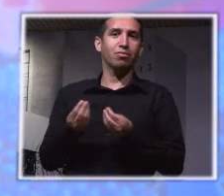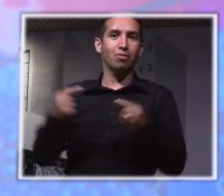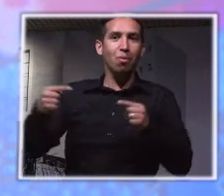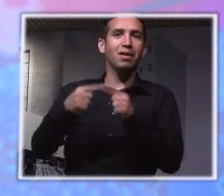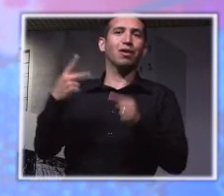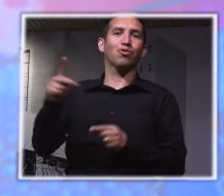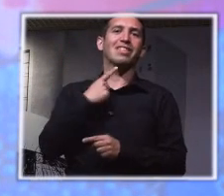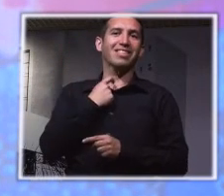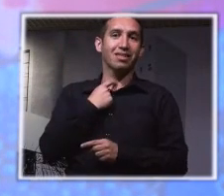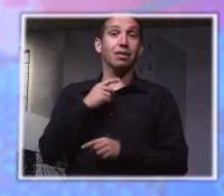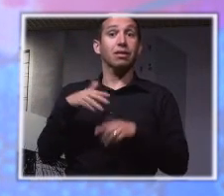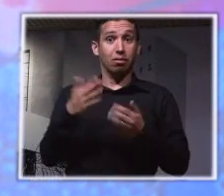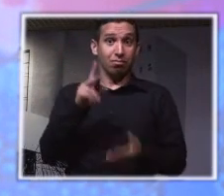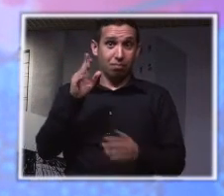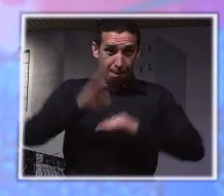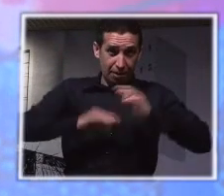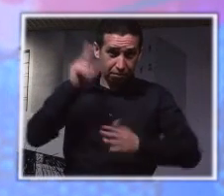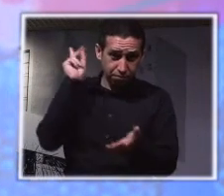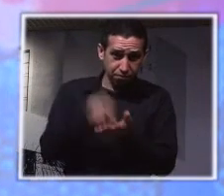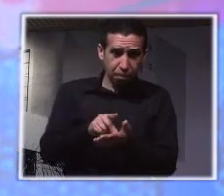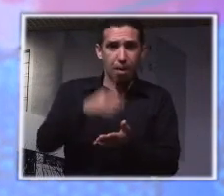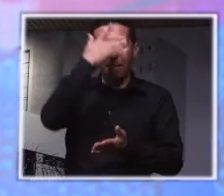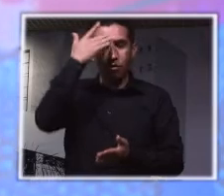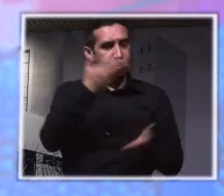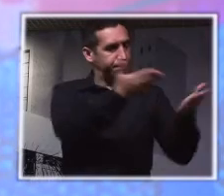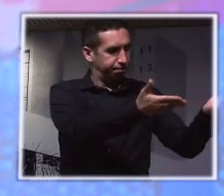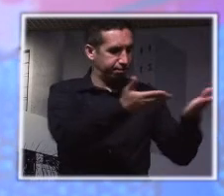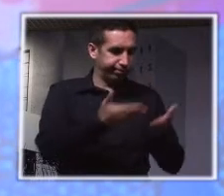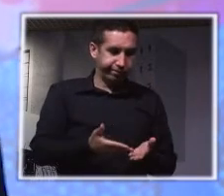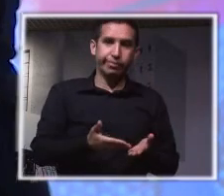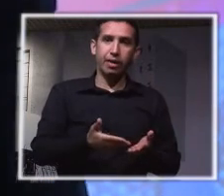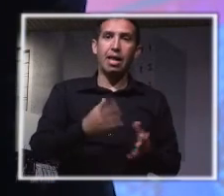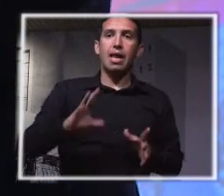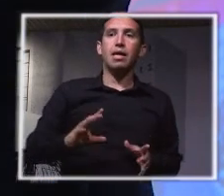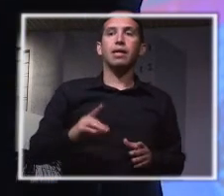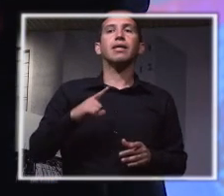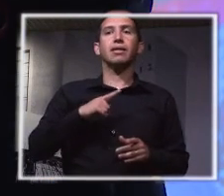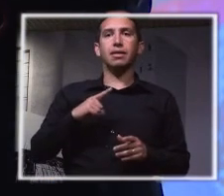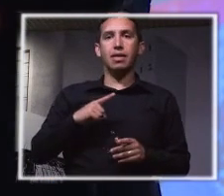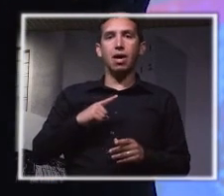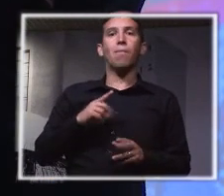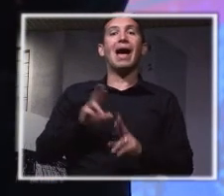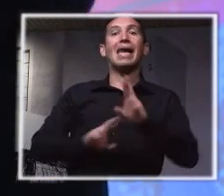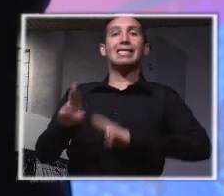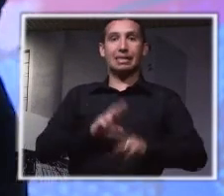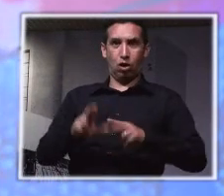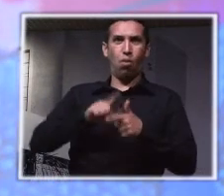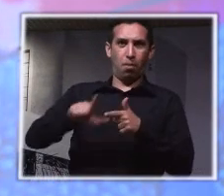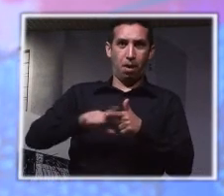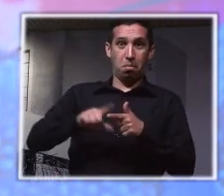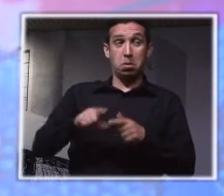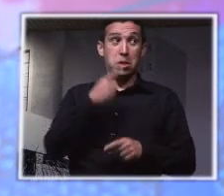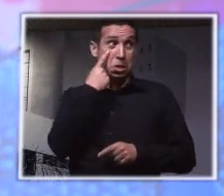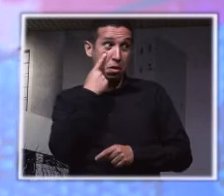prática, nós convidamos pessoas direta ou indiretamente ligadas ao conflito para que, se cabível,